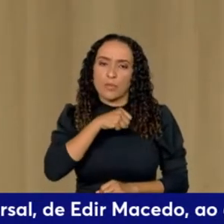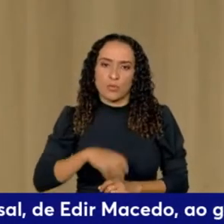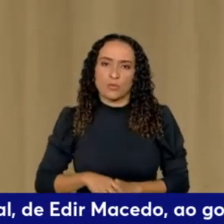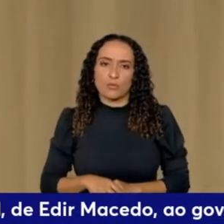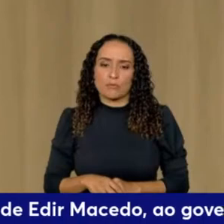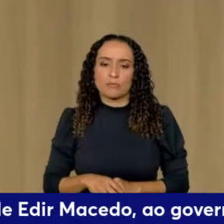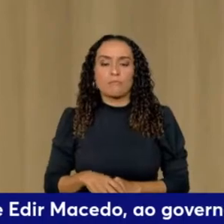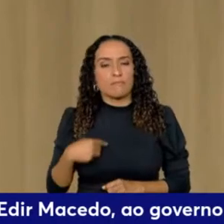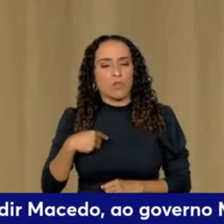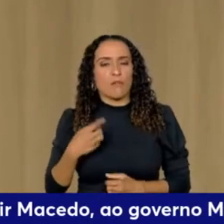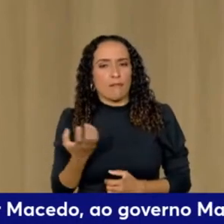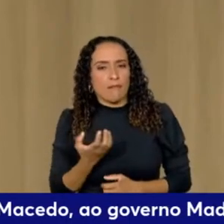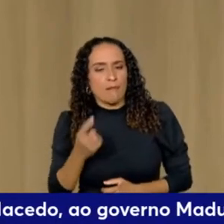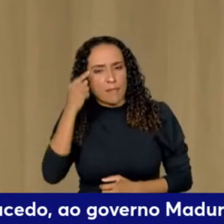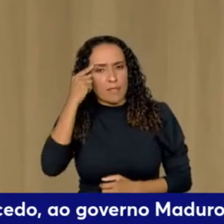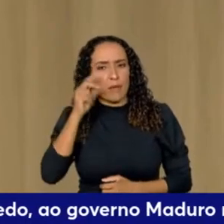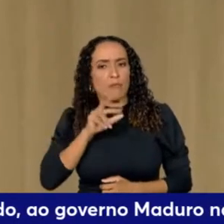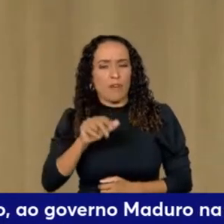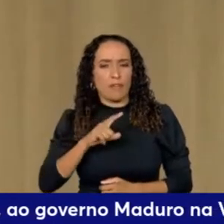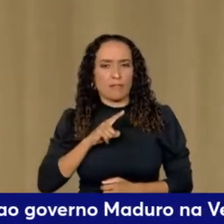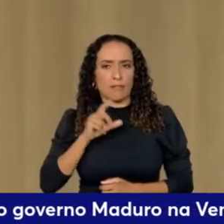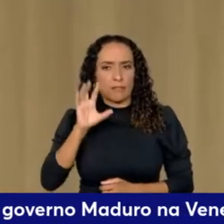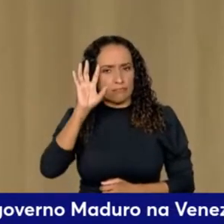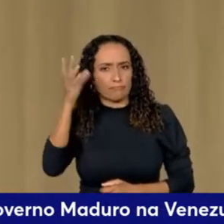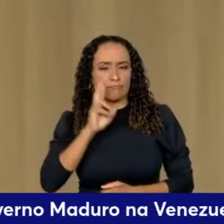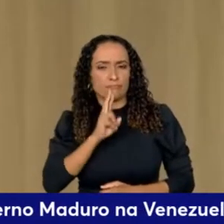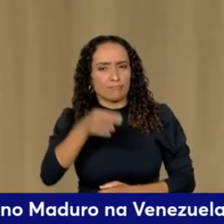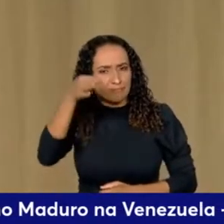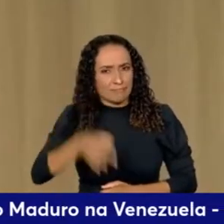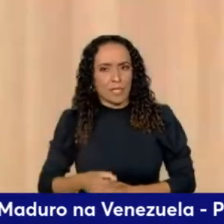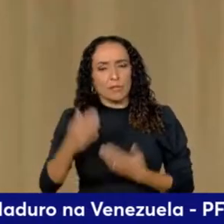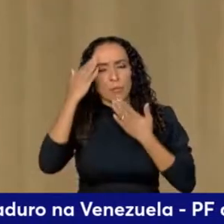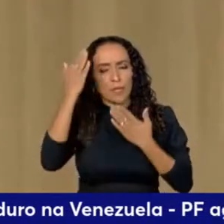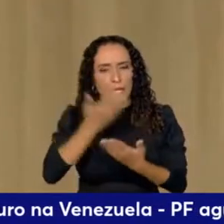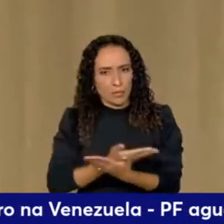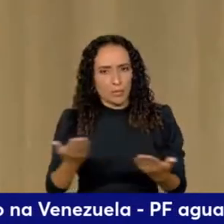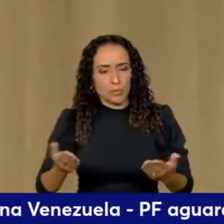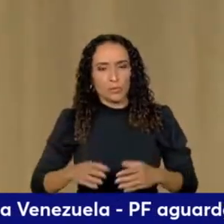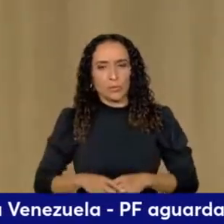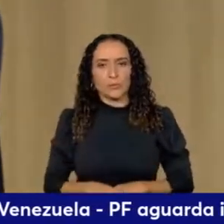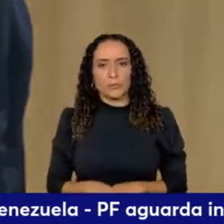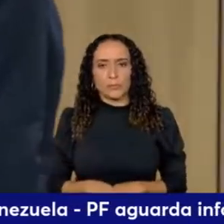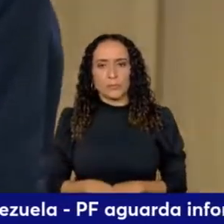pensamos que teremos resultados concretos Muito obrigado a